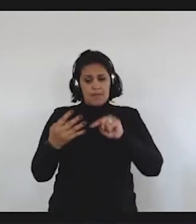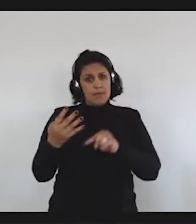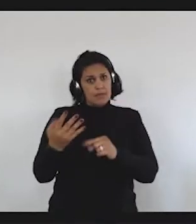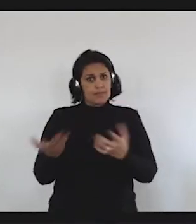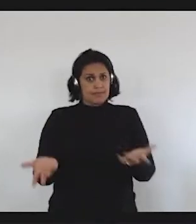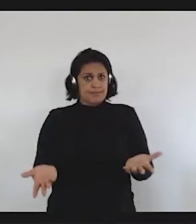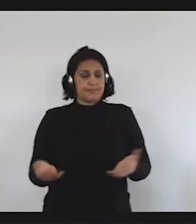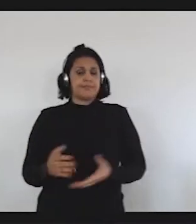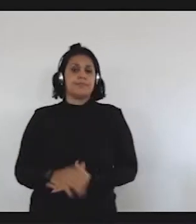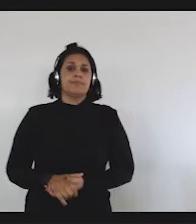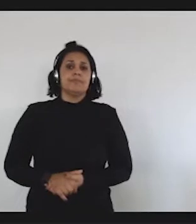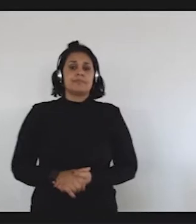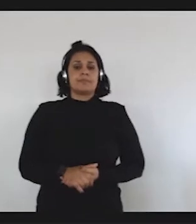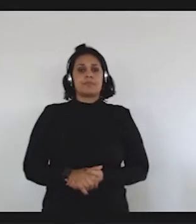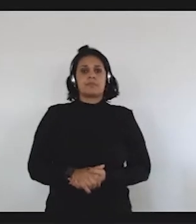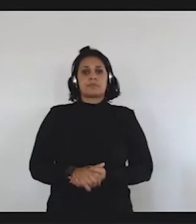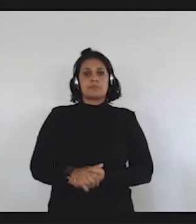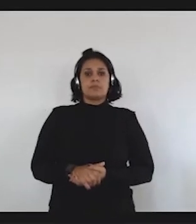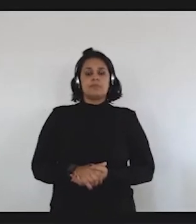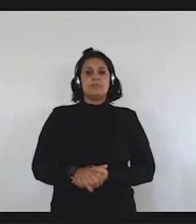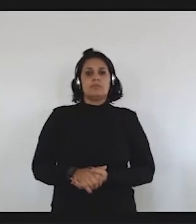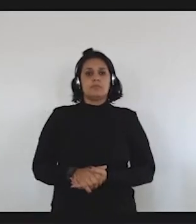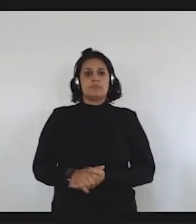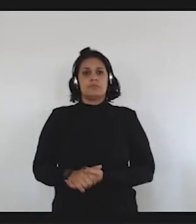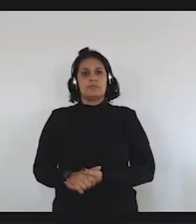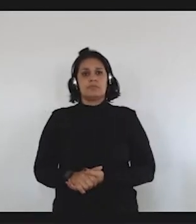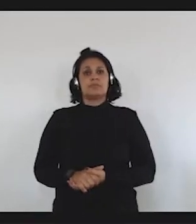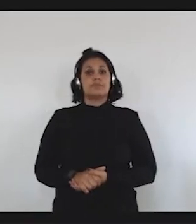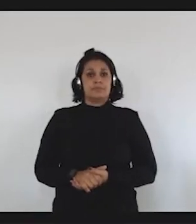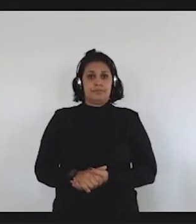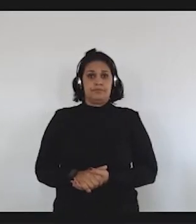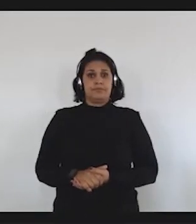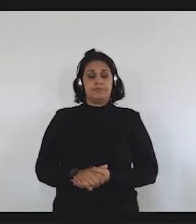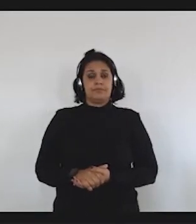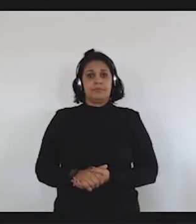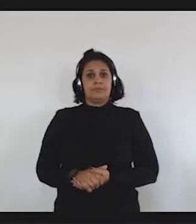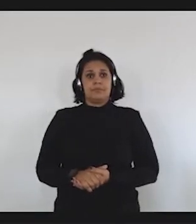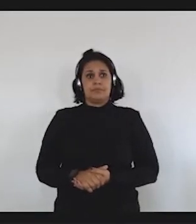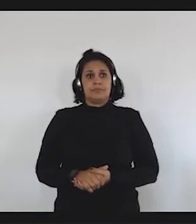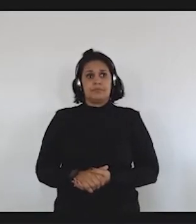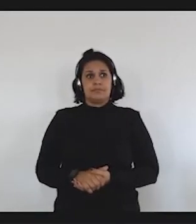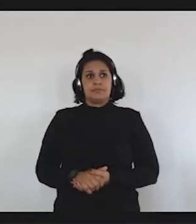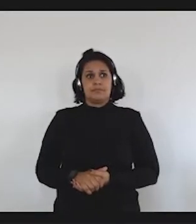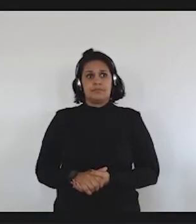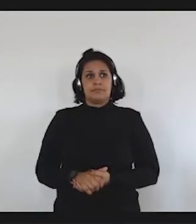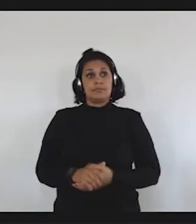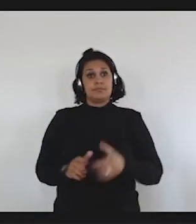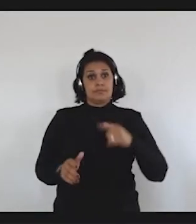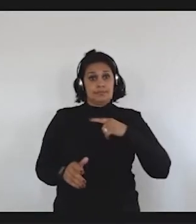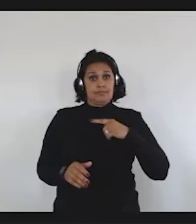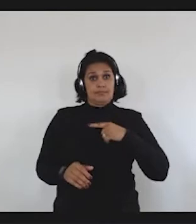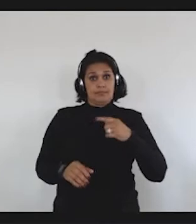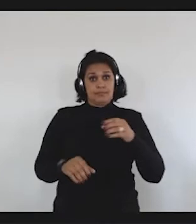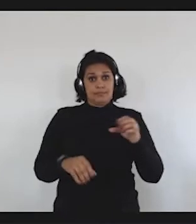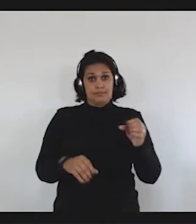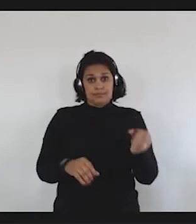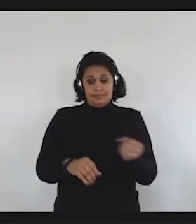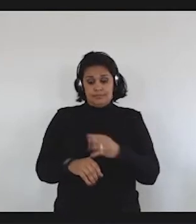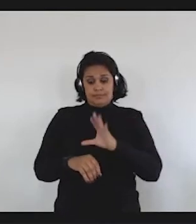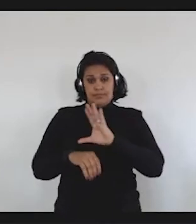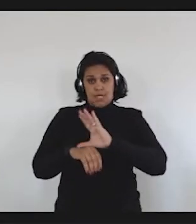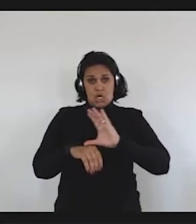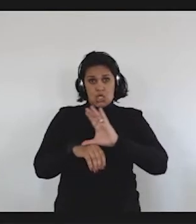Ressalte, daí por isso que nós temos um texto formidável nessa nova Constituição, nova porque